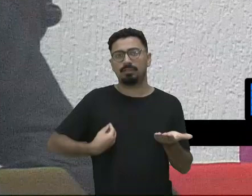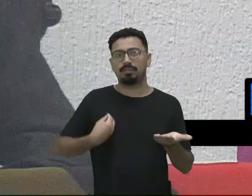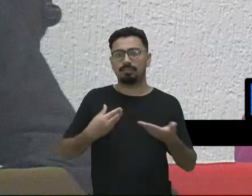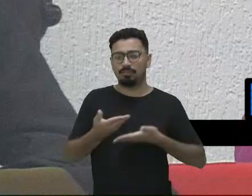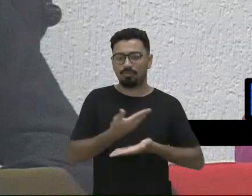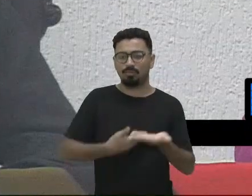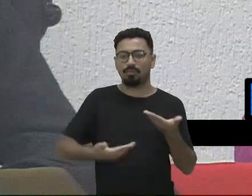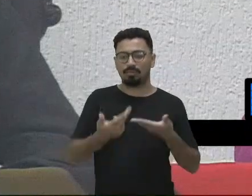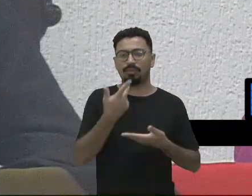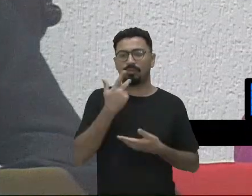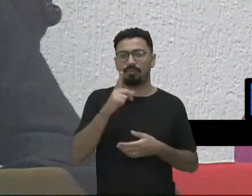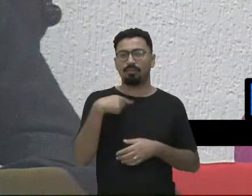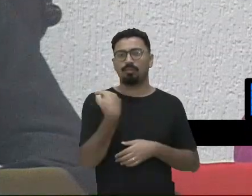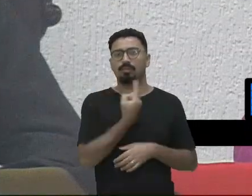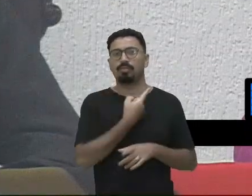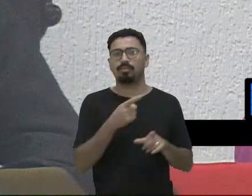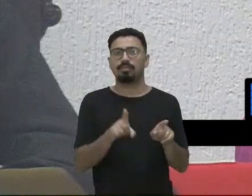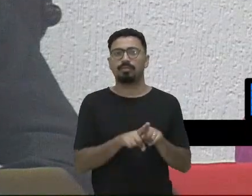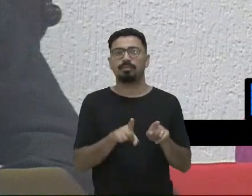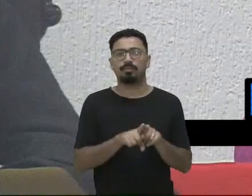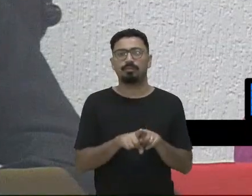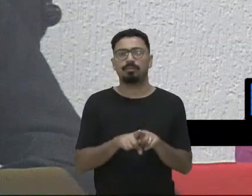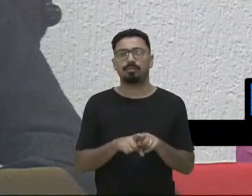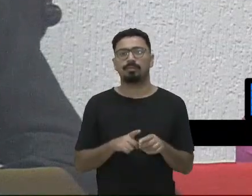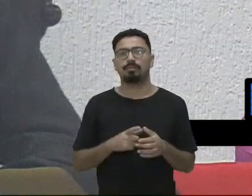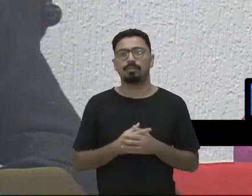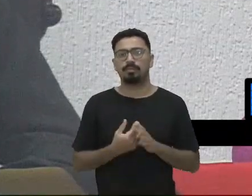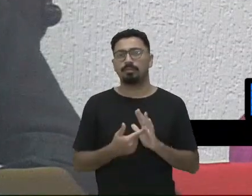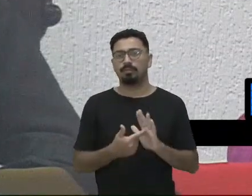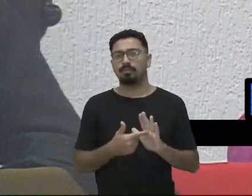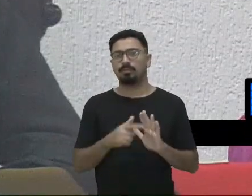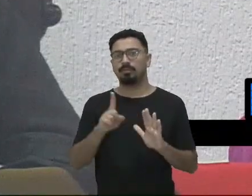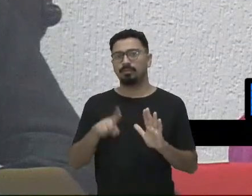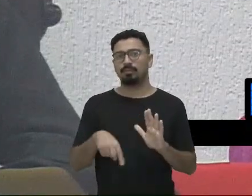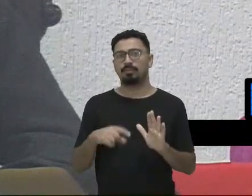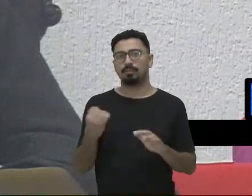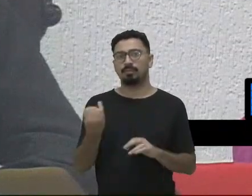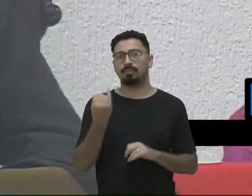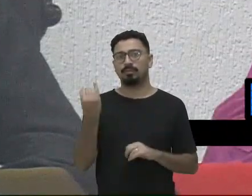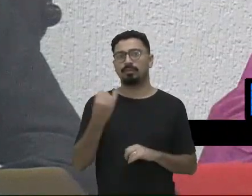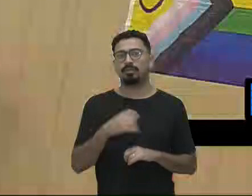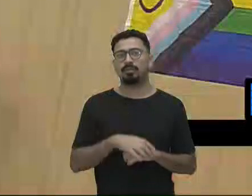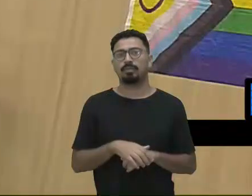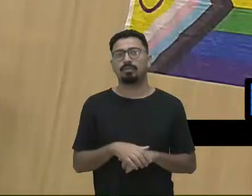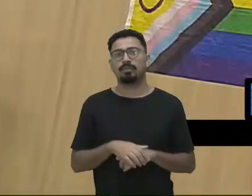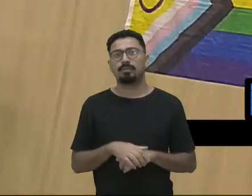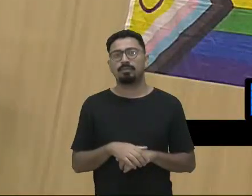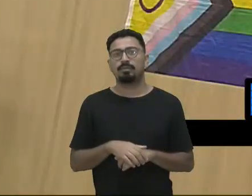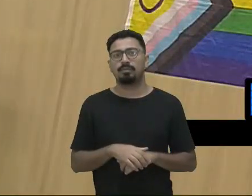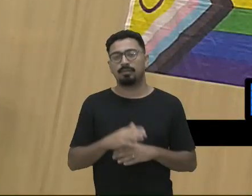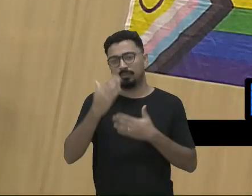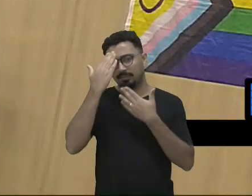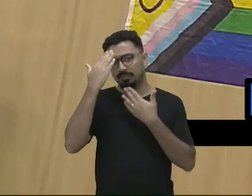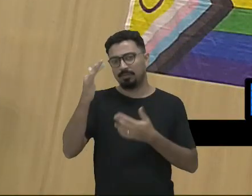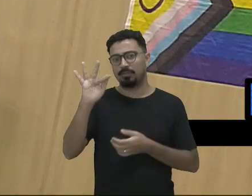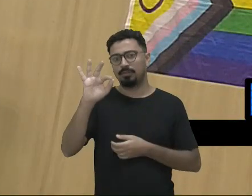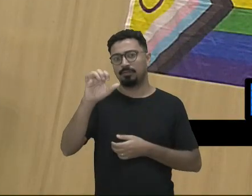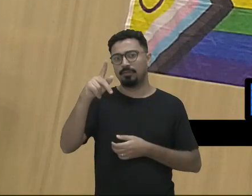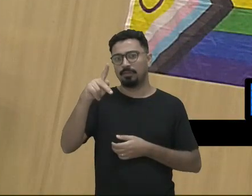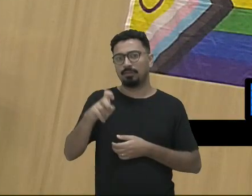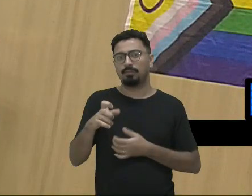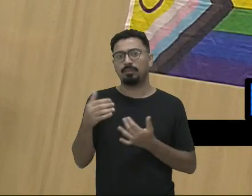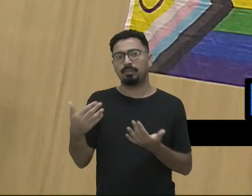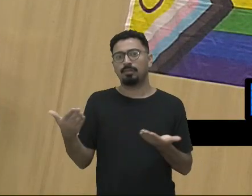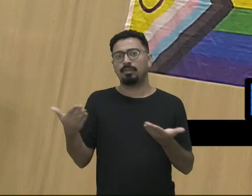compartilharem as falas com a gente. Eu acho que só deixou tudo muito mais rico. Obrigado, gente. Obrigada, Felipe. Passo agora para as